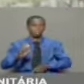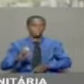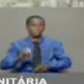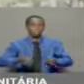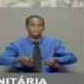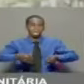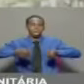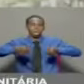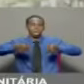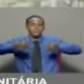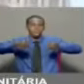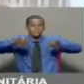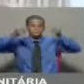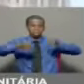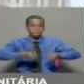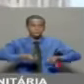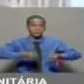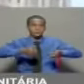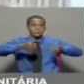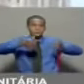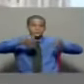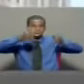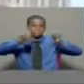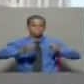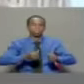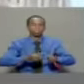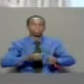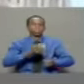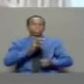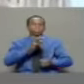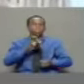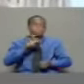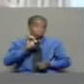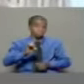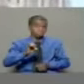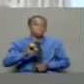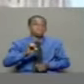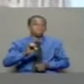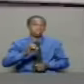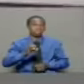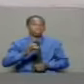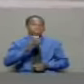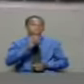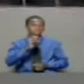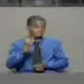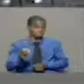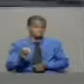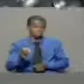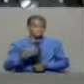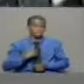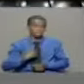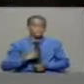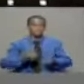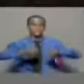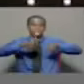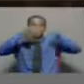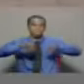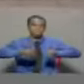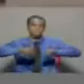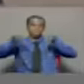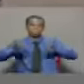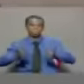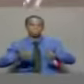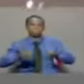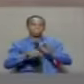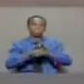e 837 Vivendas em diferentes níveis de construção e os edifícios